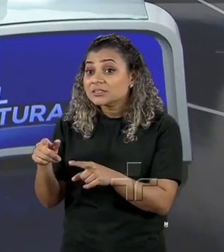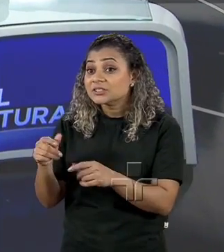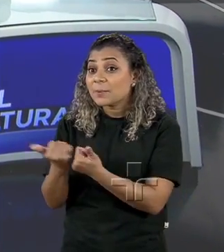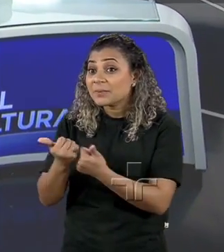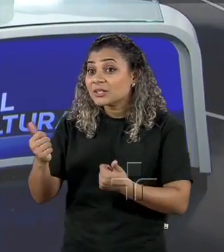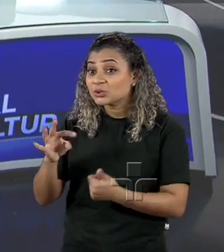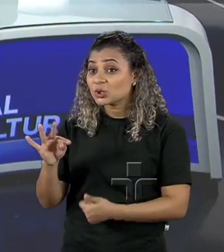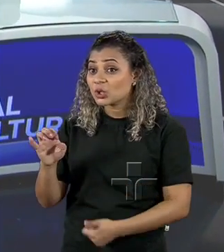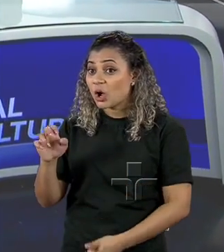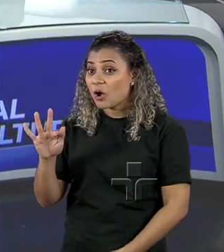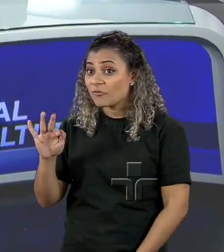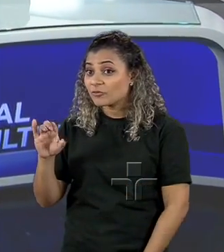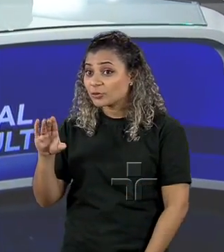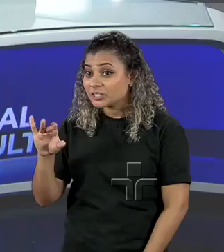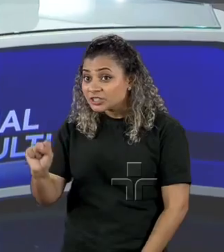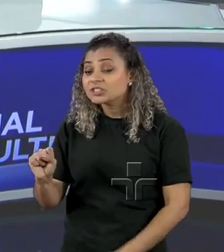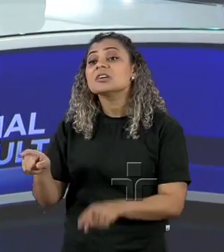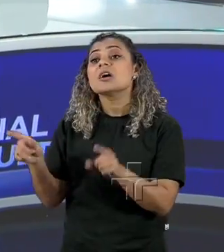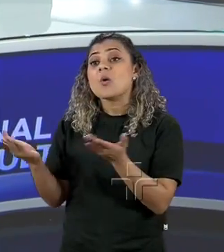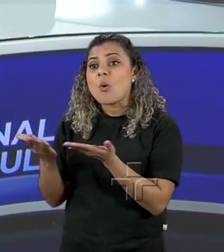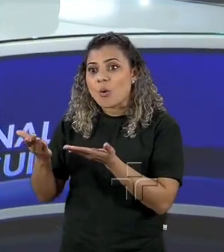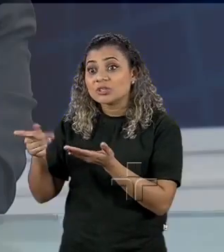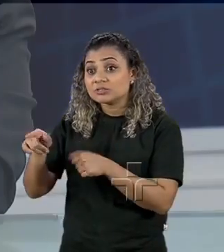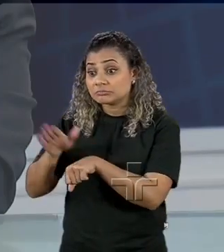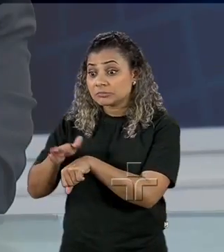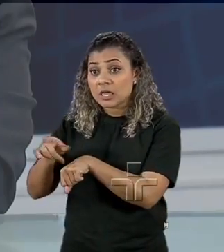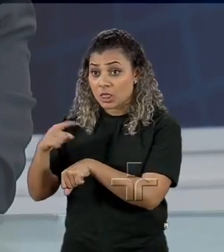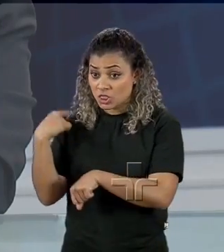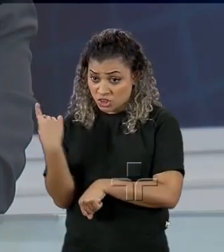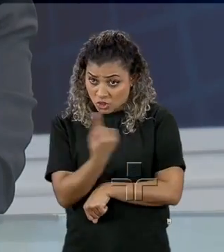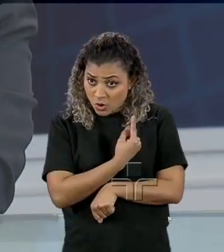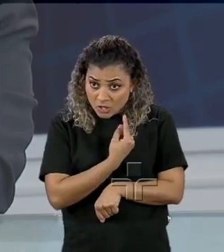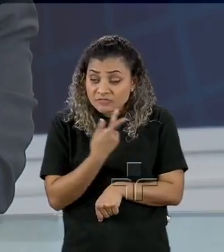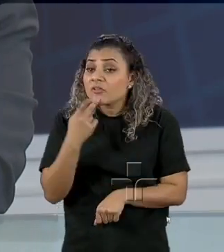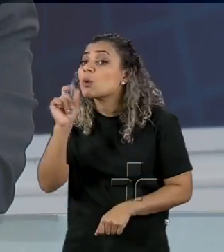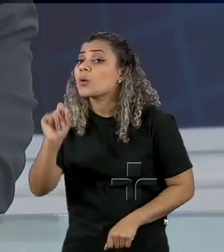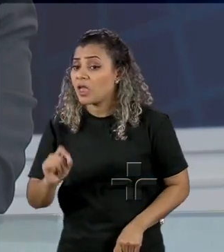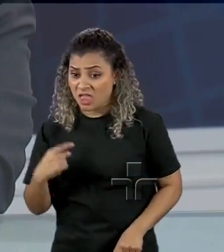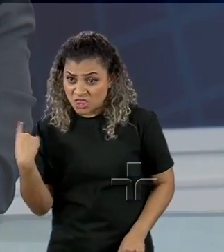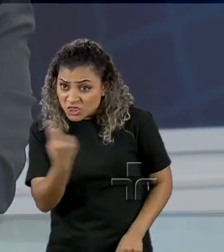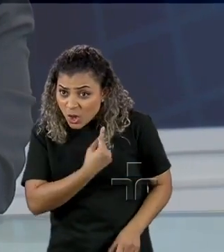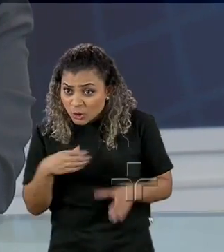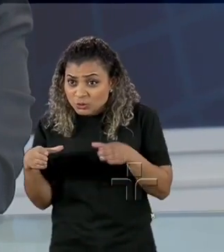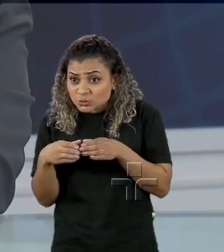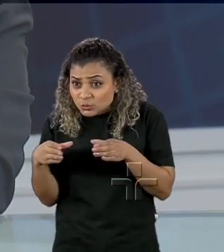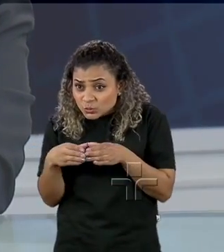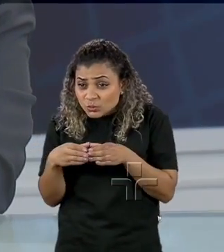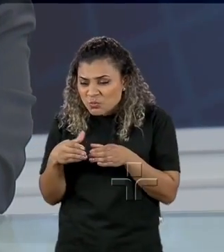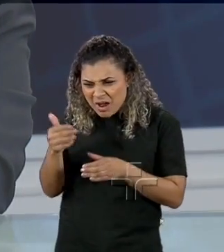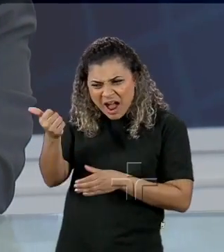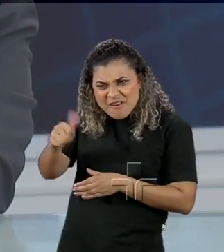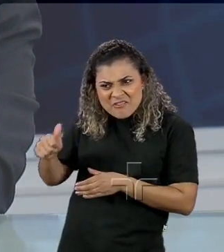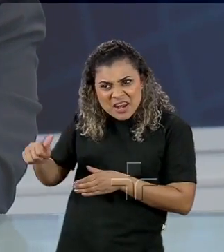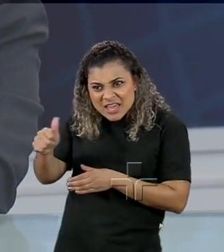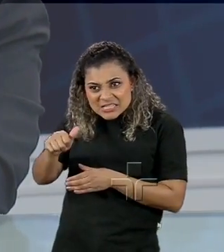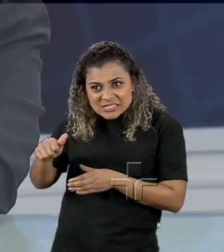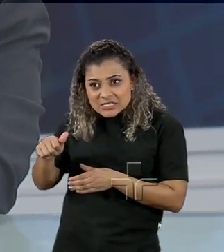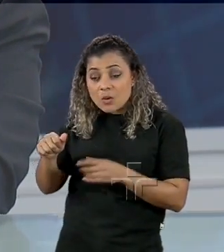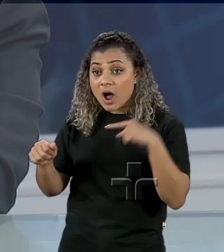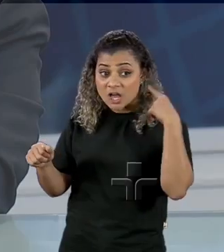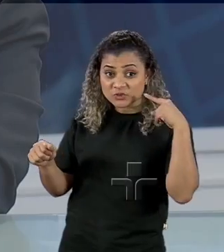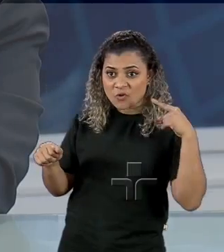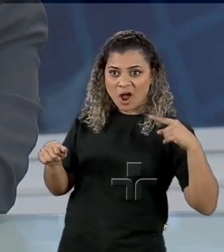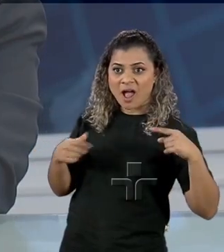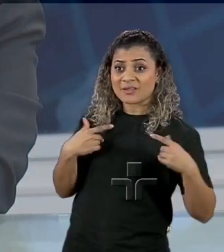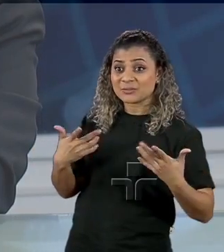que foi o relator dessa situação hoje, ele diz, nós não fizemos, enquanto turma, né, uma avaliação daquilo que os advogados de